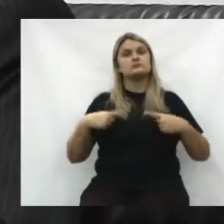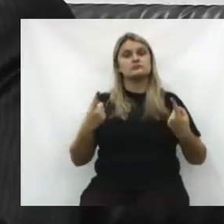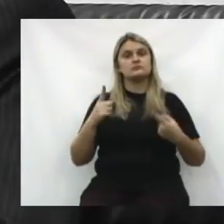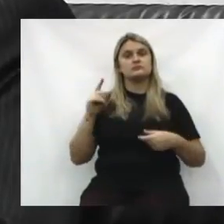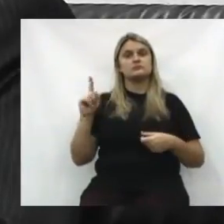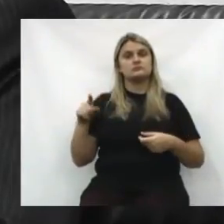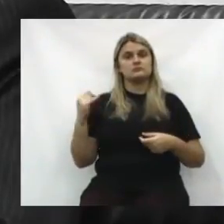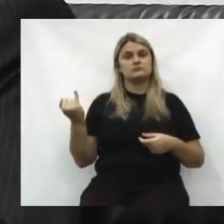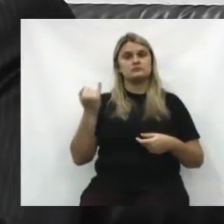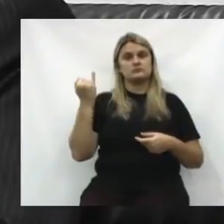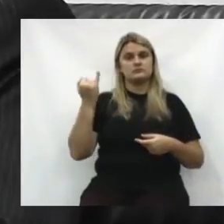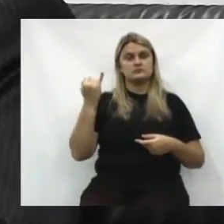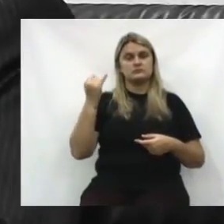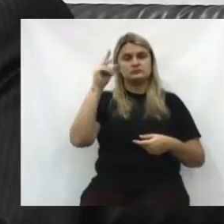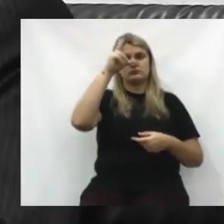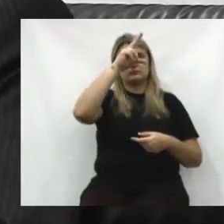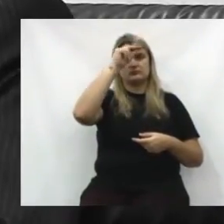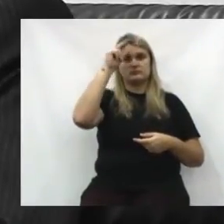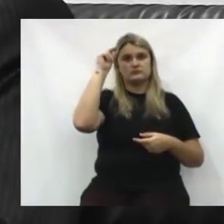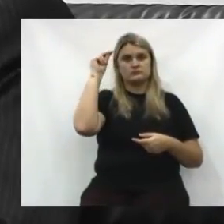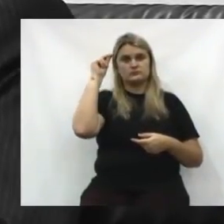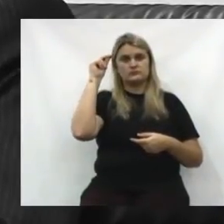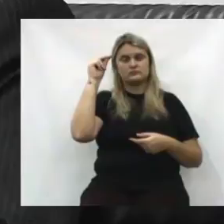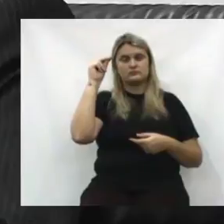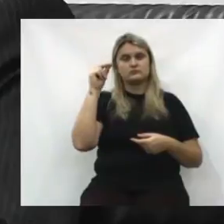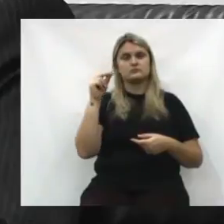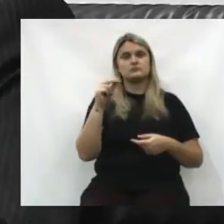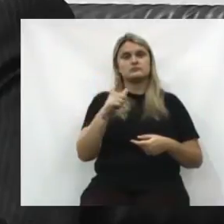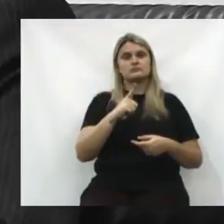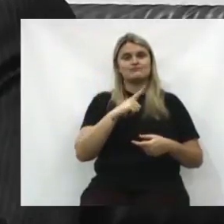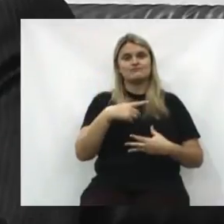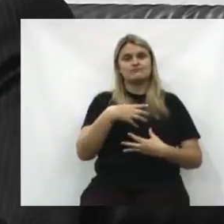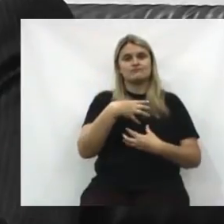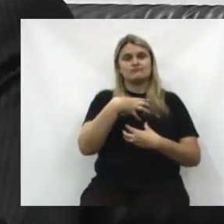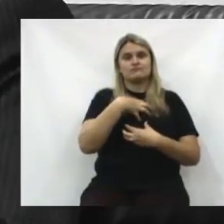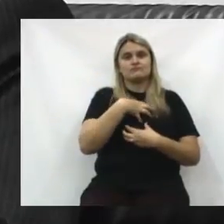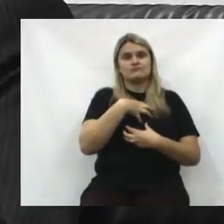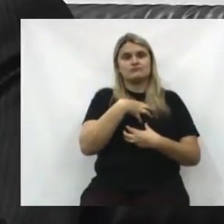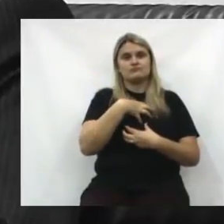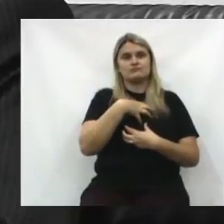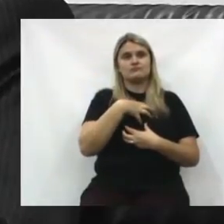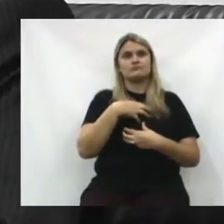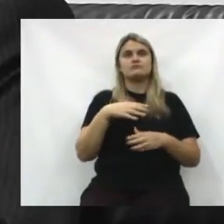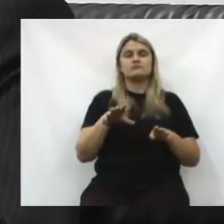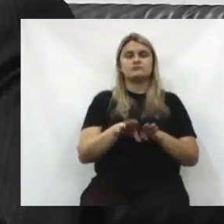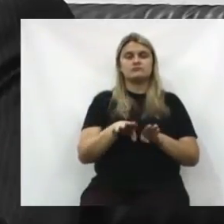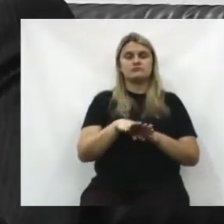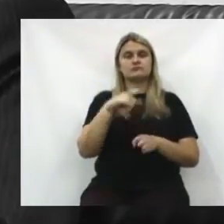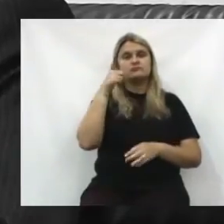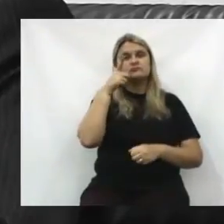dos vereadores, mas o mais importante é que o prefeito venha se sensibilizar